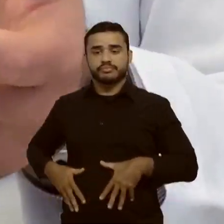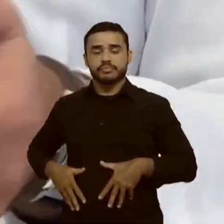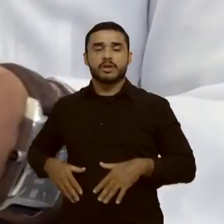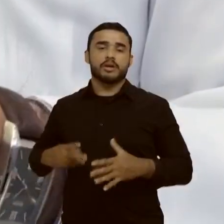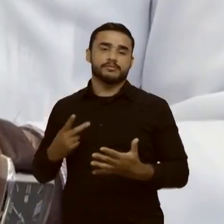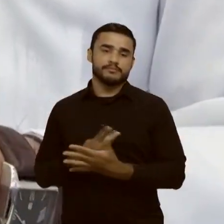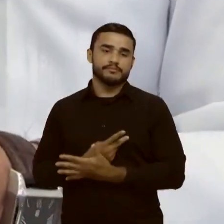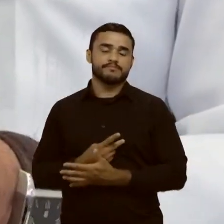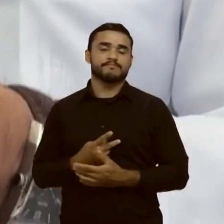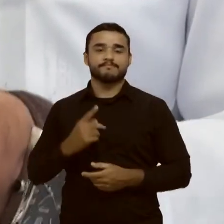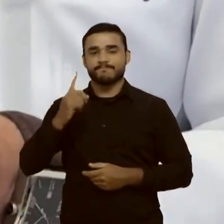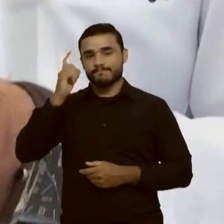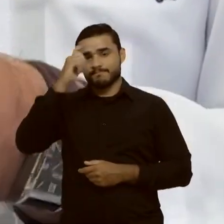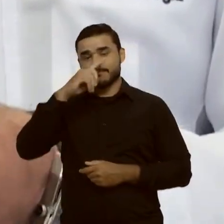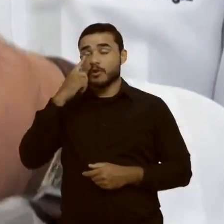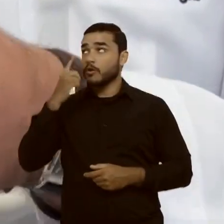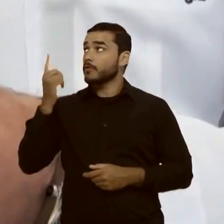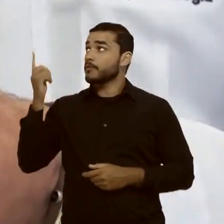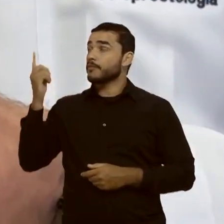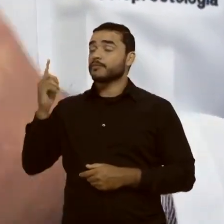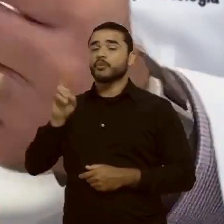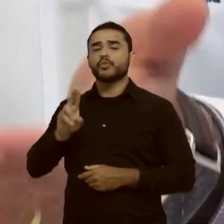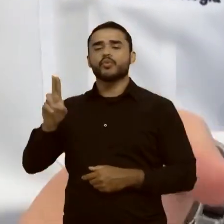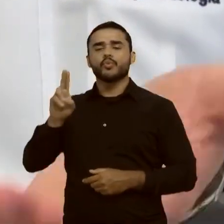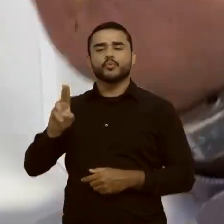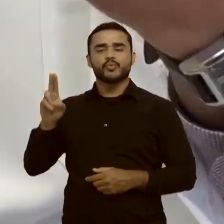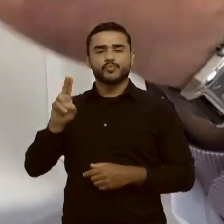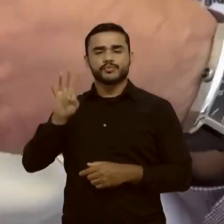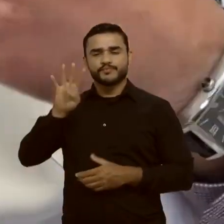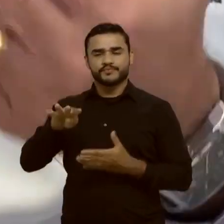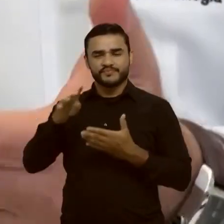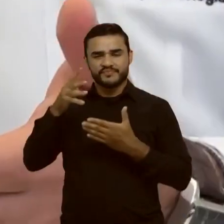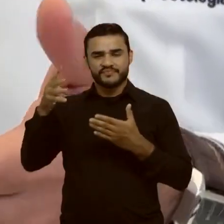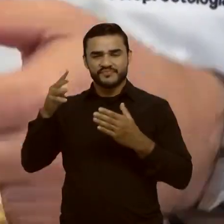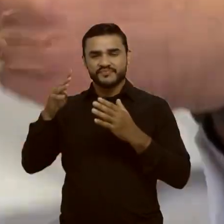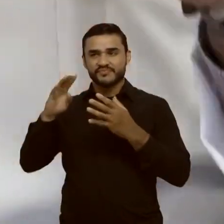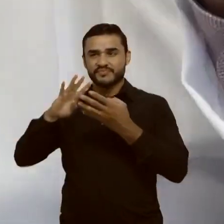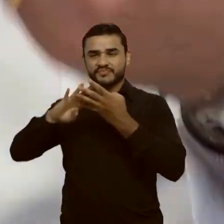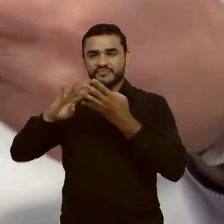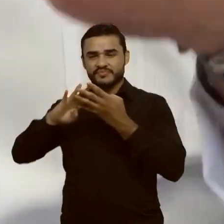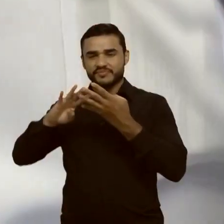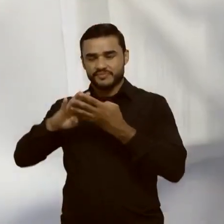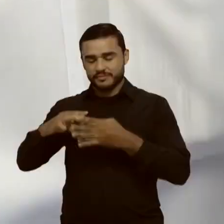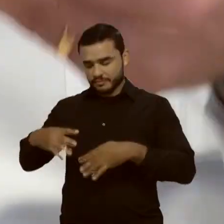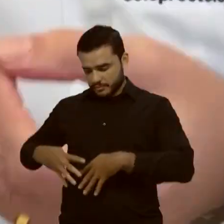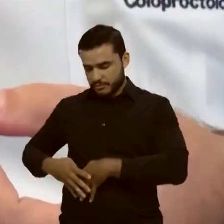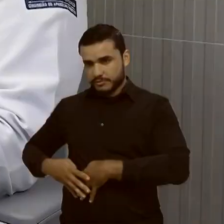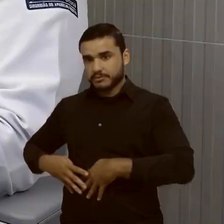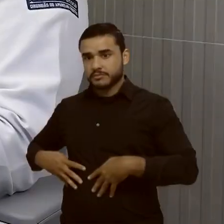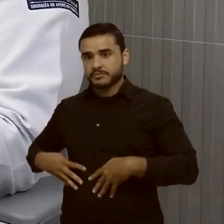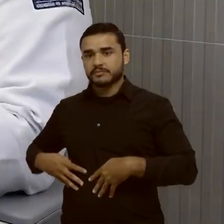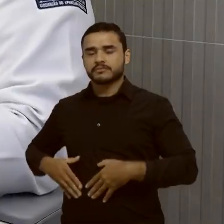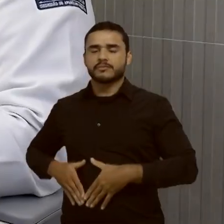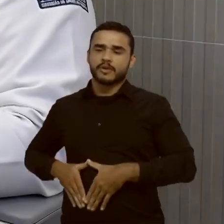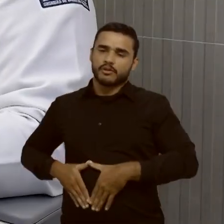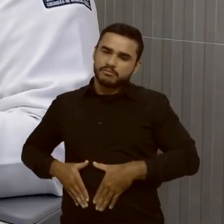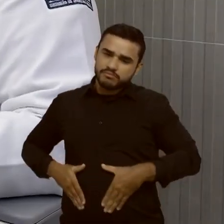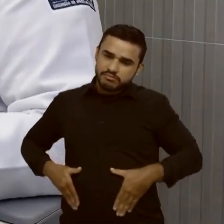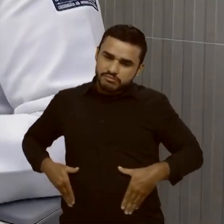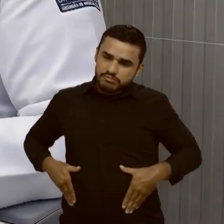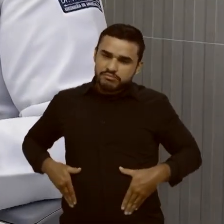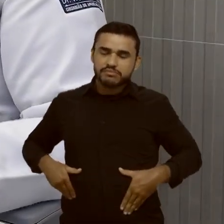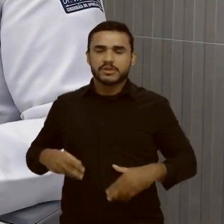cirurgias, telas como esta são colocadas na área afetada para reforçar a musculatura do paciente. De forma